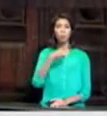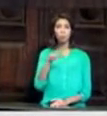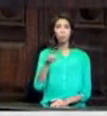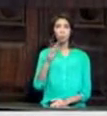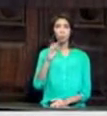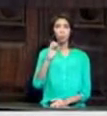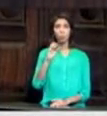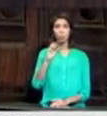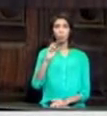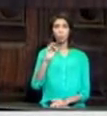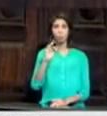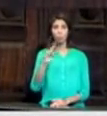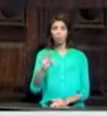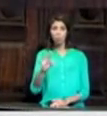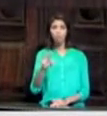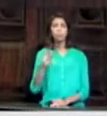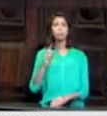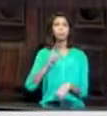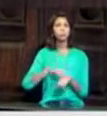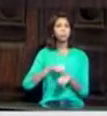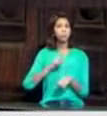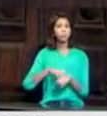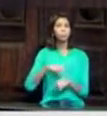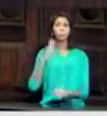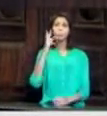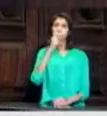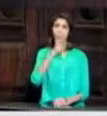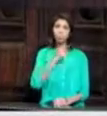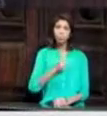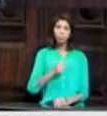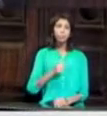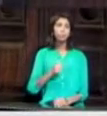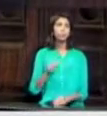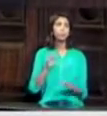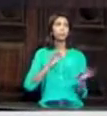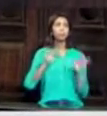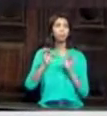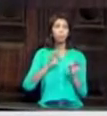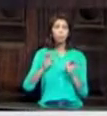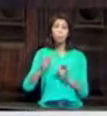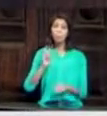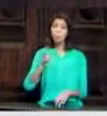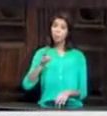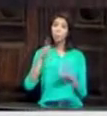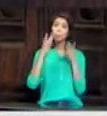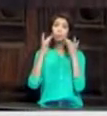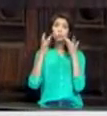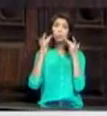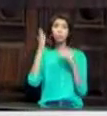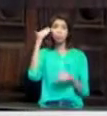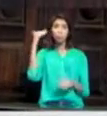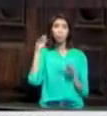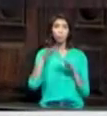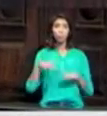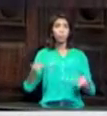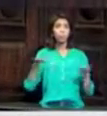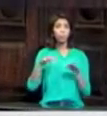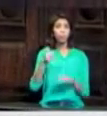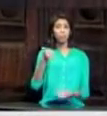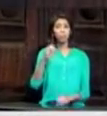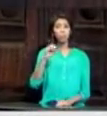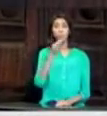aqui dizer que foi um momento lindo, assim como nós tínhamos organizado no mesmo Teatro Popular, em 19 de